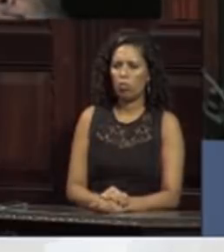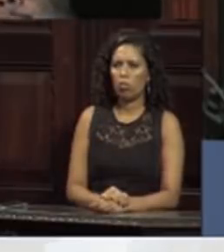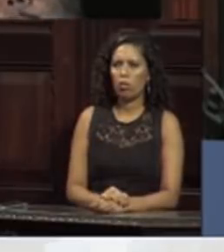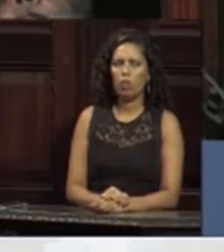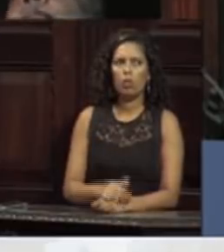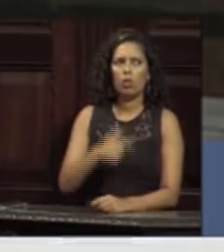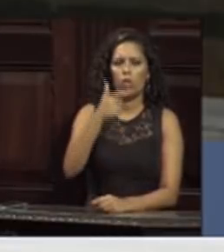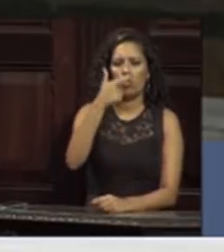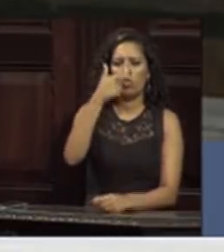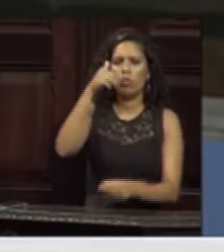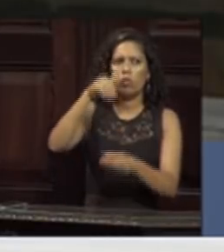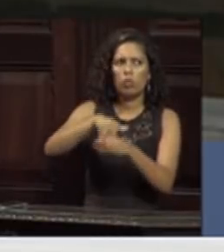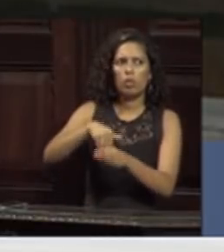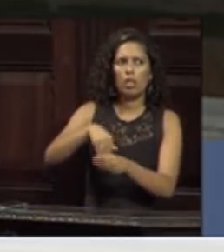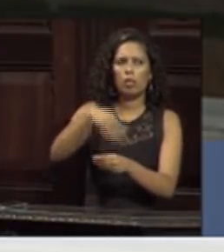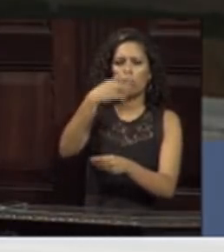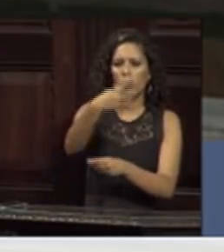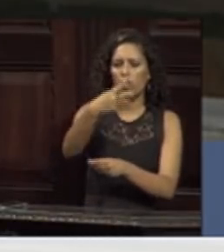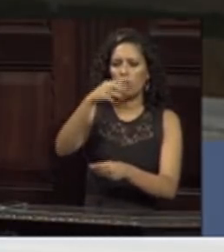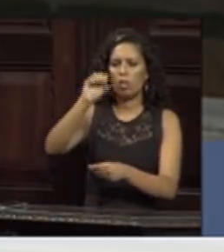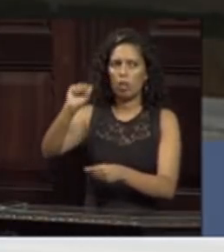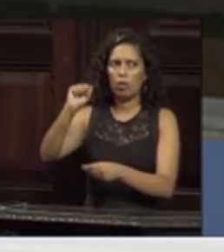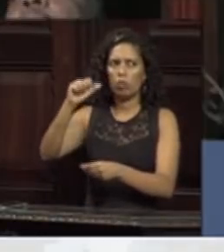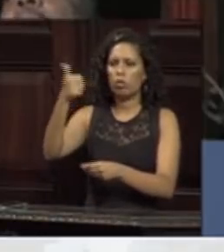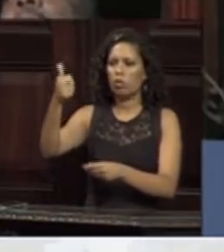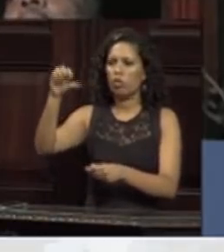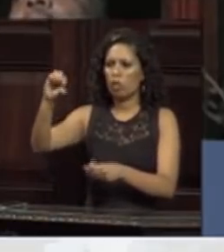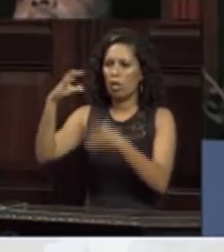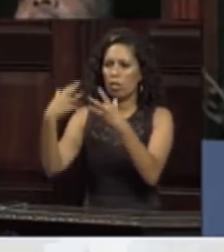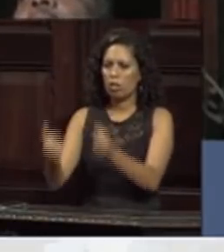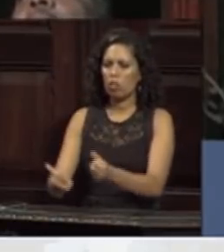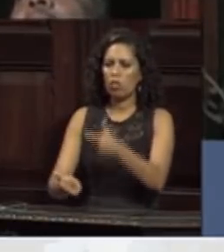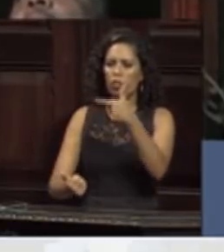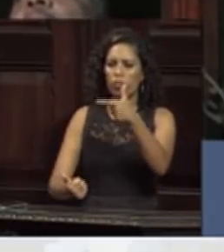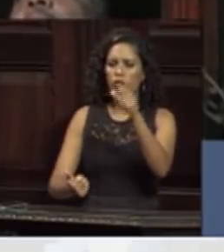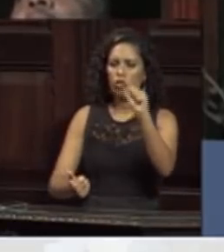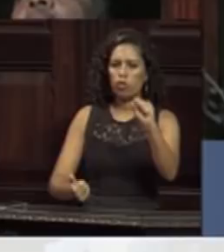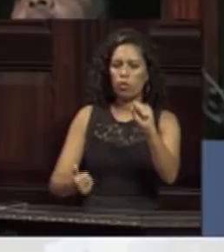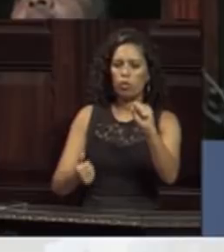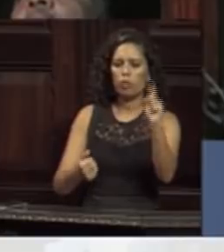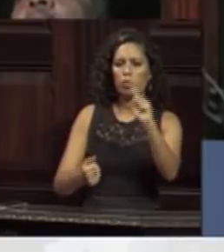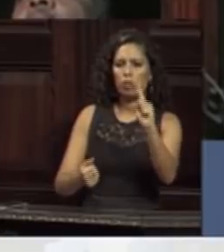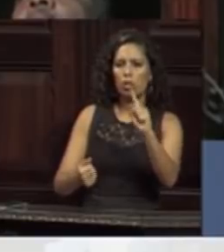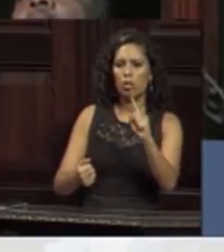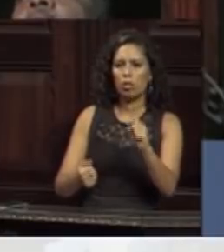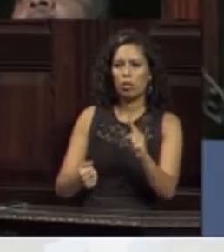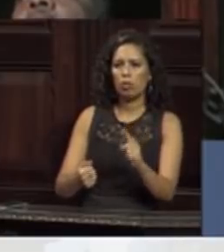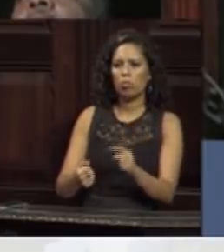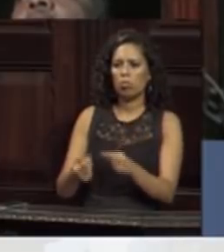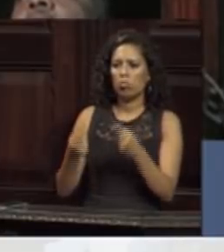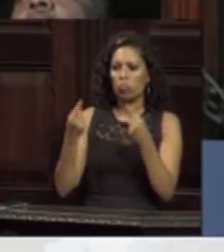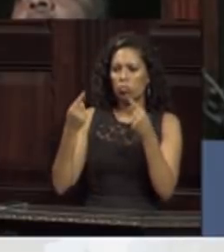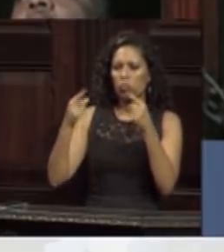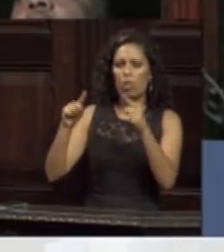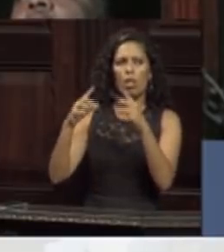Votaram 48 senhores deputados, 19 sim, 28 não. O destaque foi rejeitado.